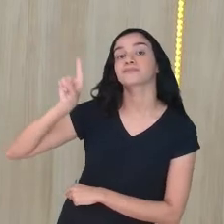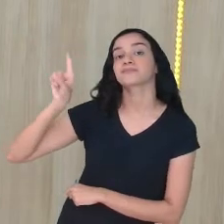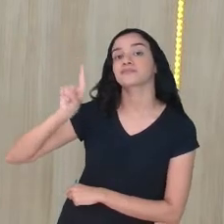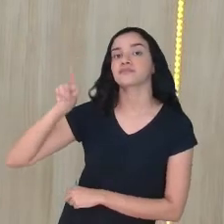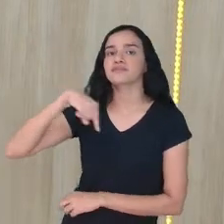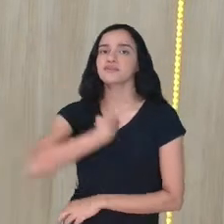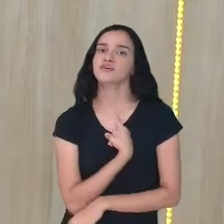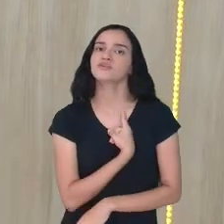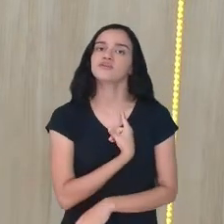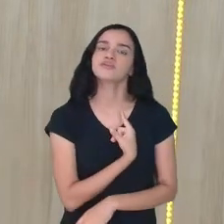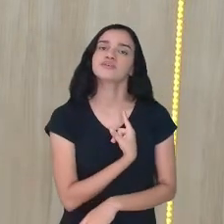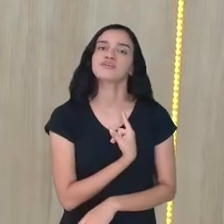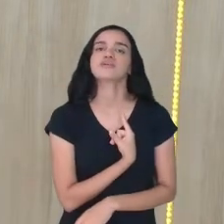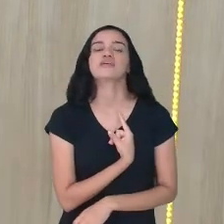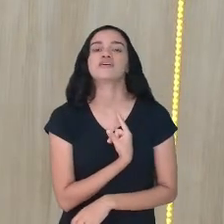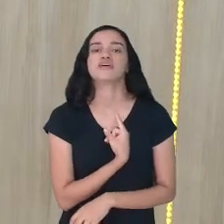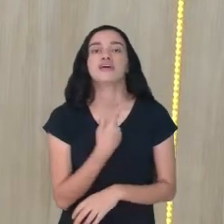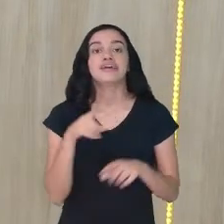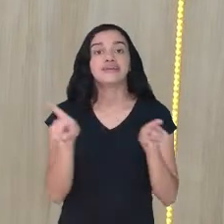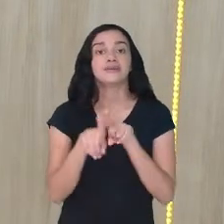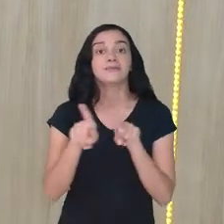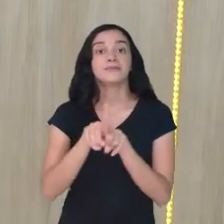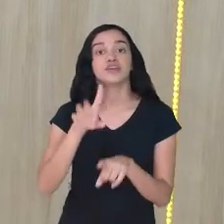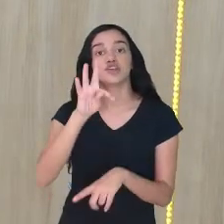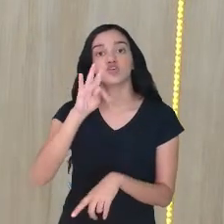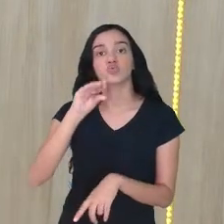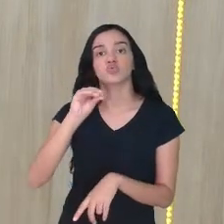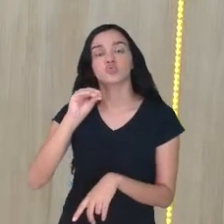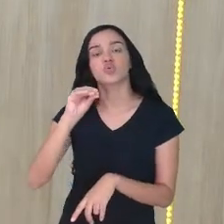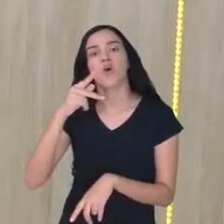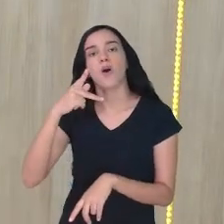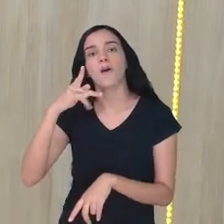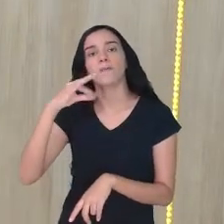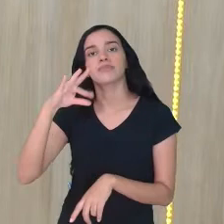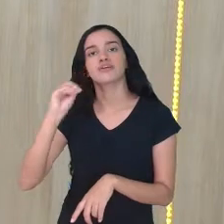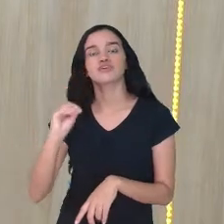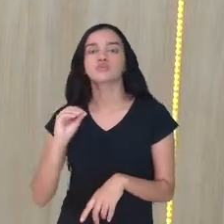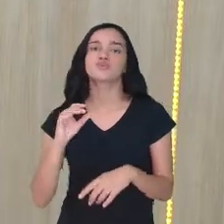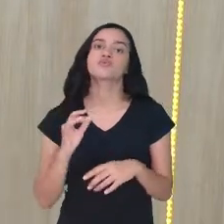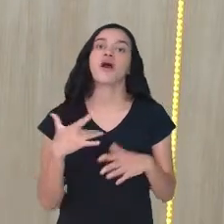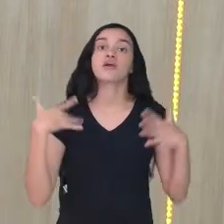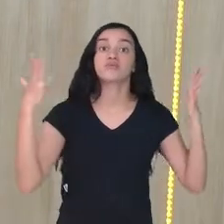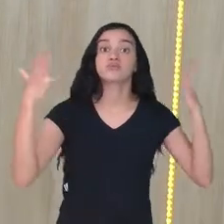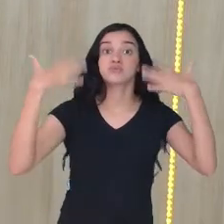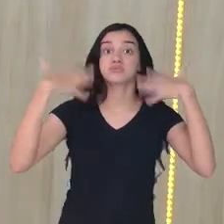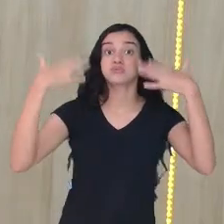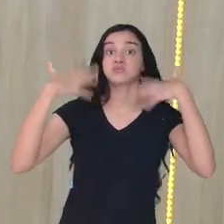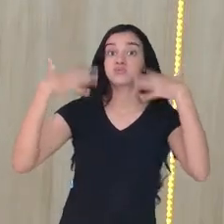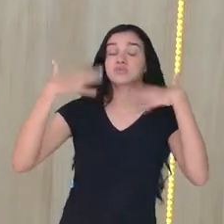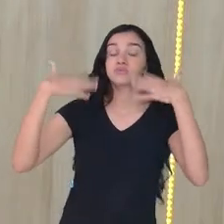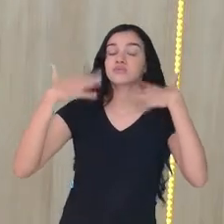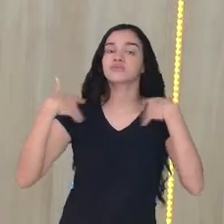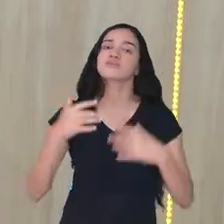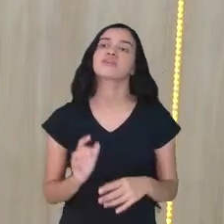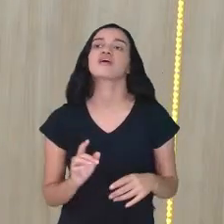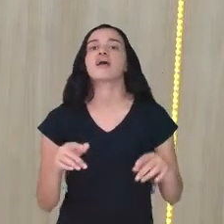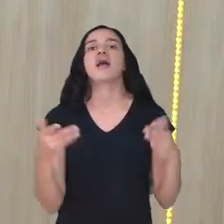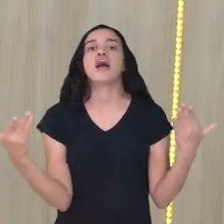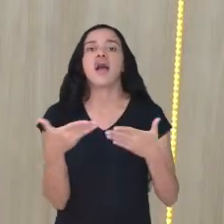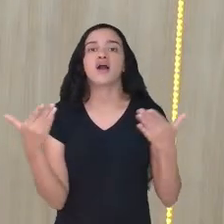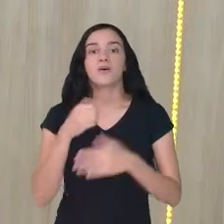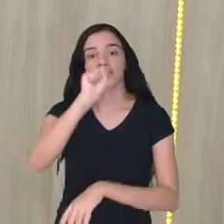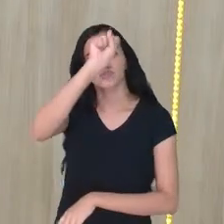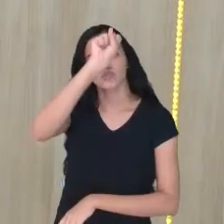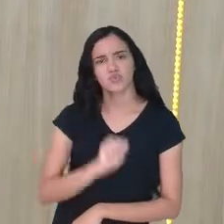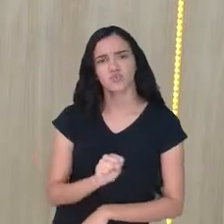Equador e os trópicos. Então, a região tropical é a região mais quente. Lá no sul, no Polo Sul, vai